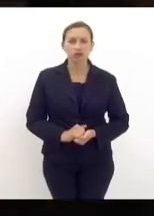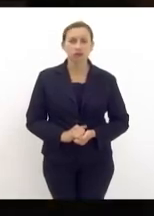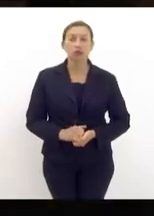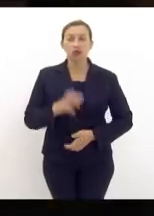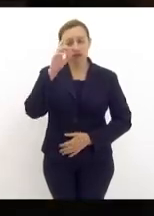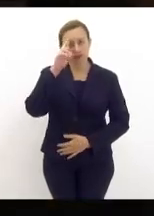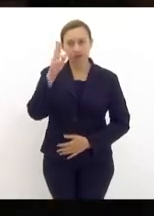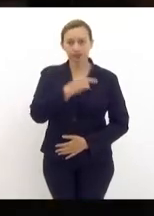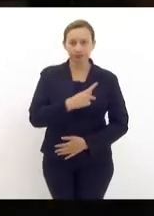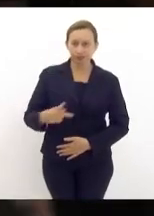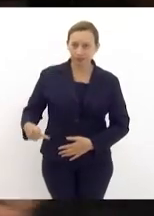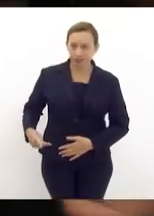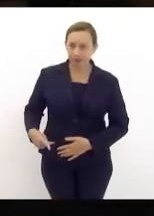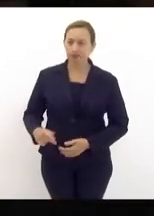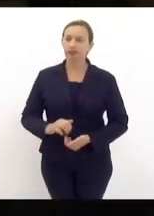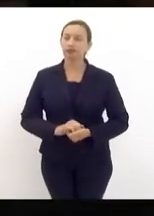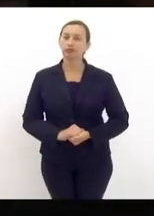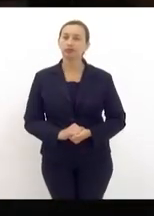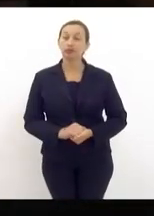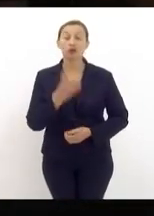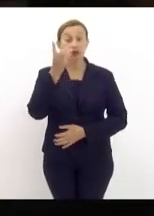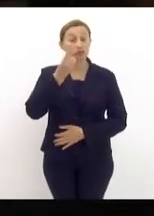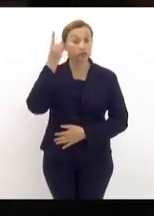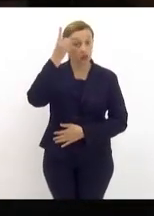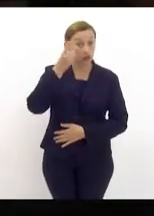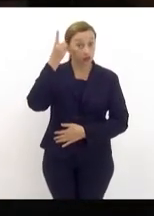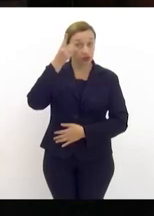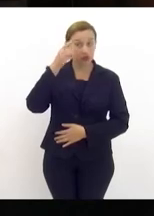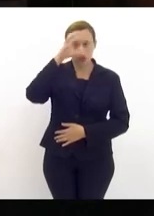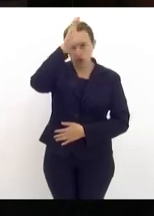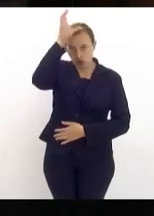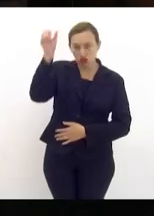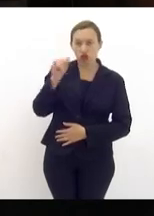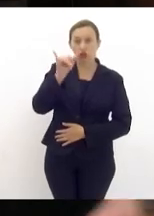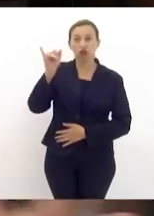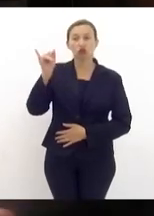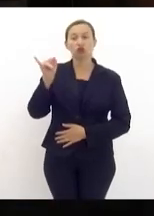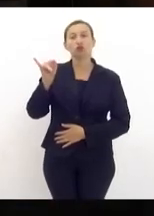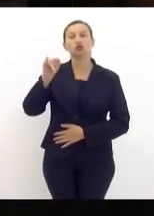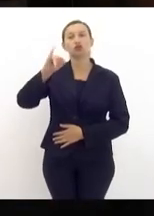Senhora presidenta, deputada Tia Ju,